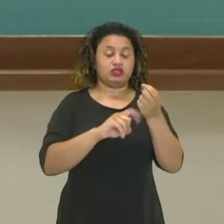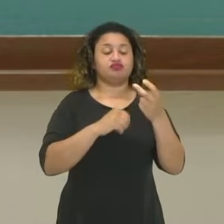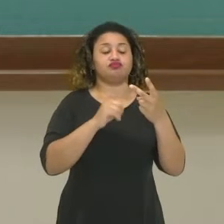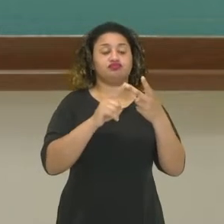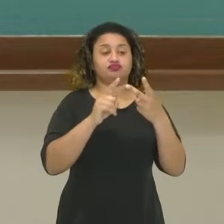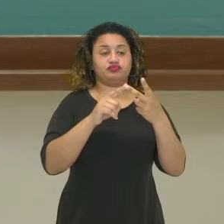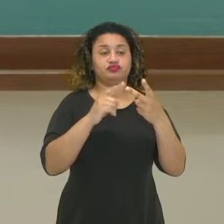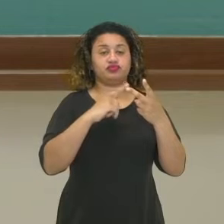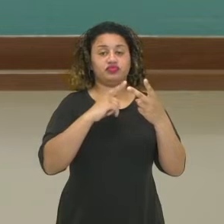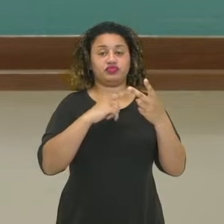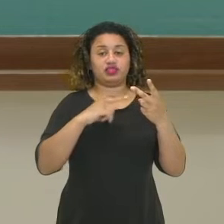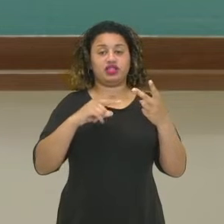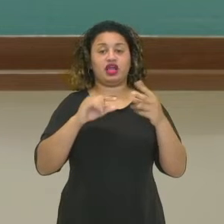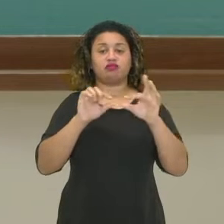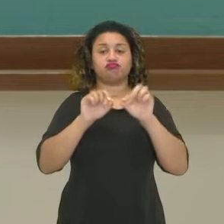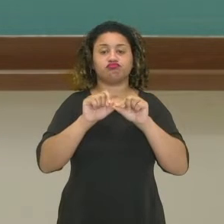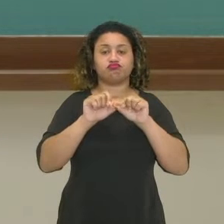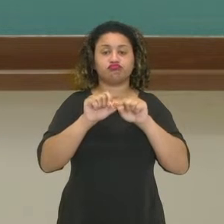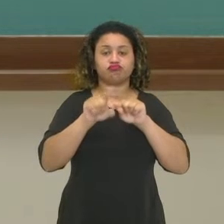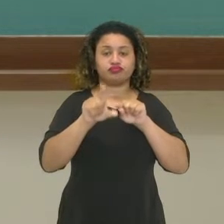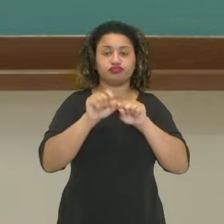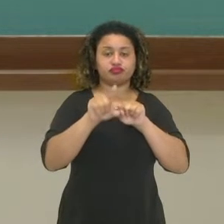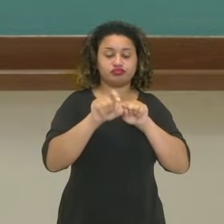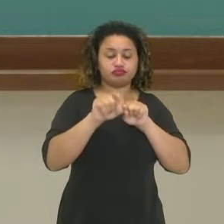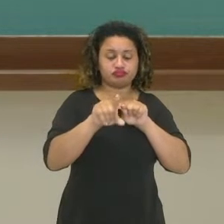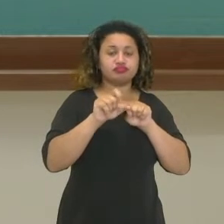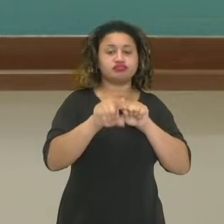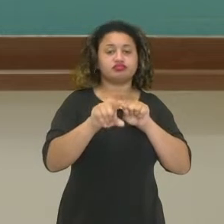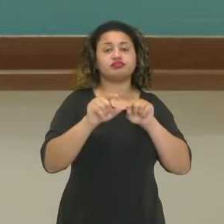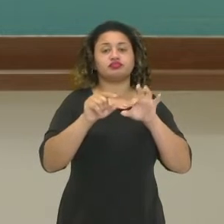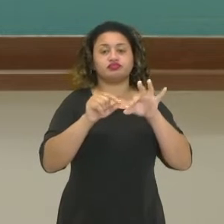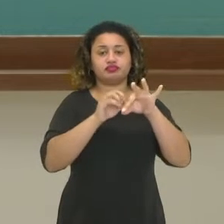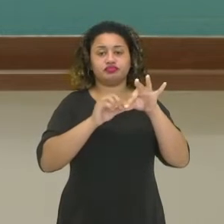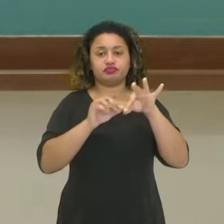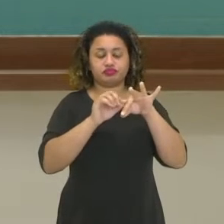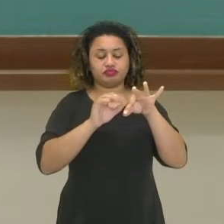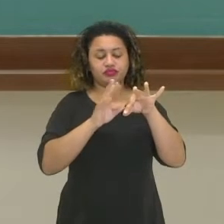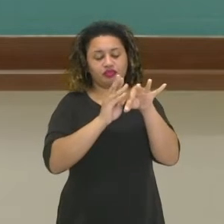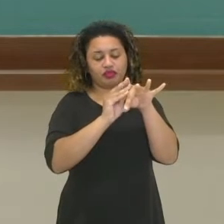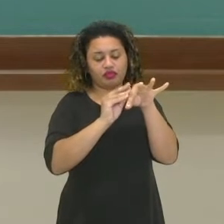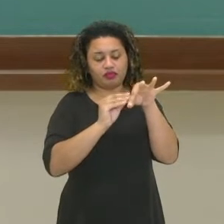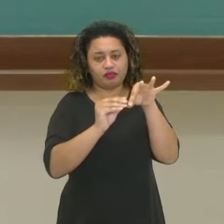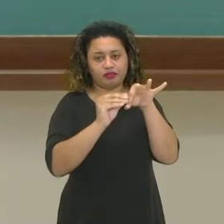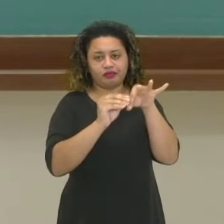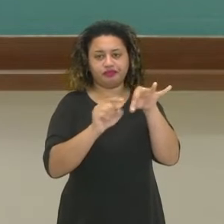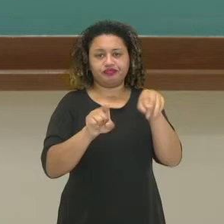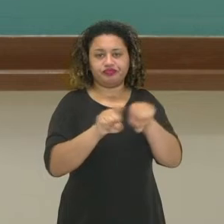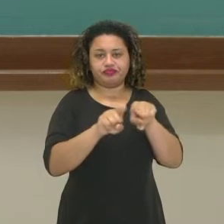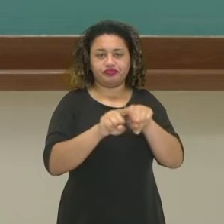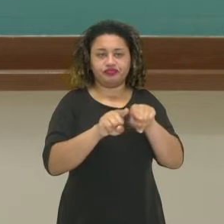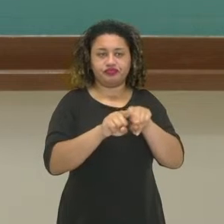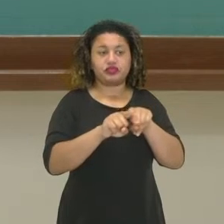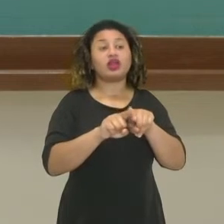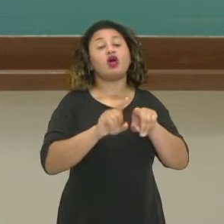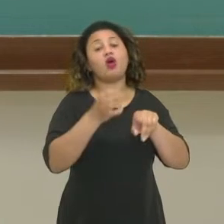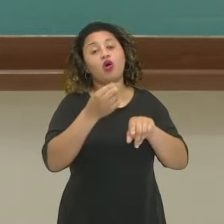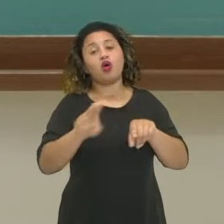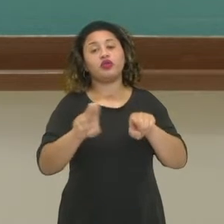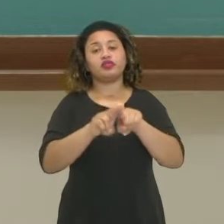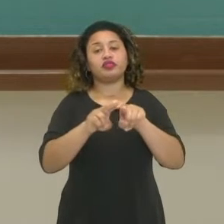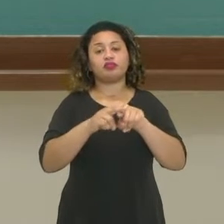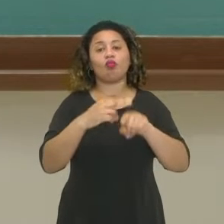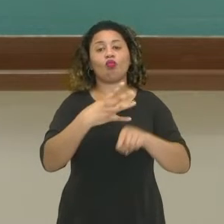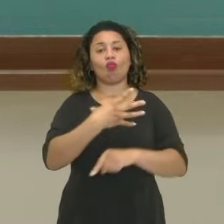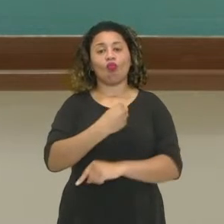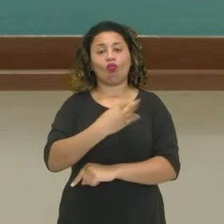tem o sêmen e também a vagina, né? Produz muco, também através da amamentação. Então, vamos